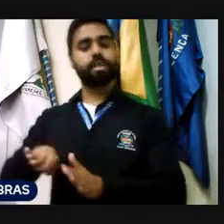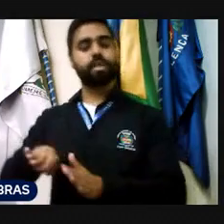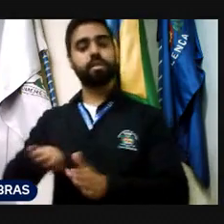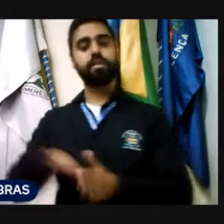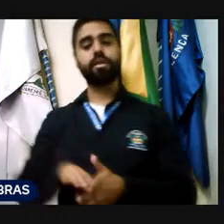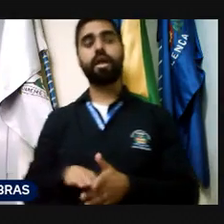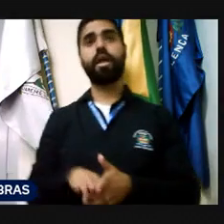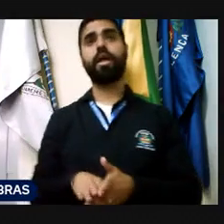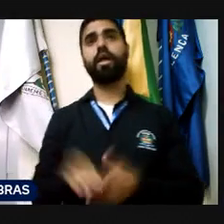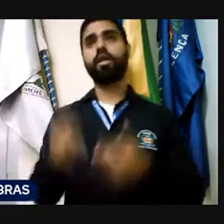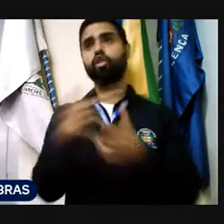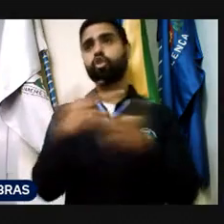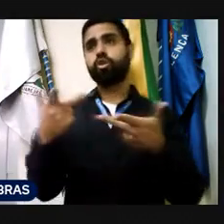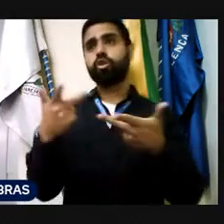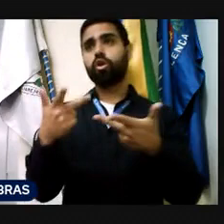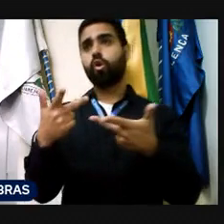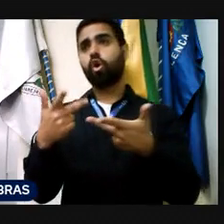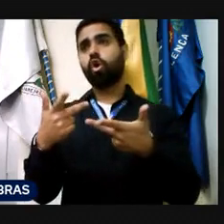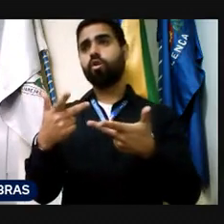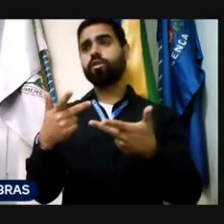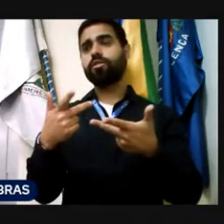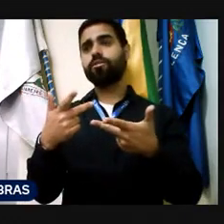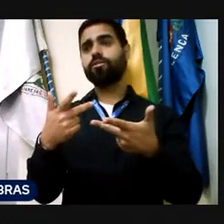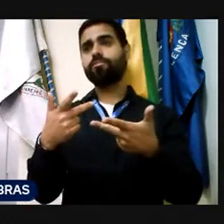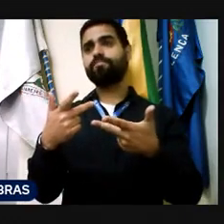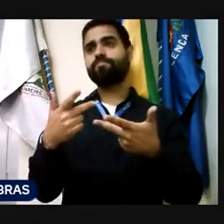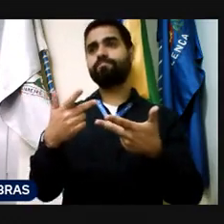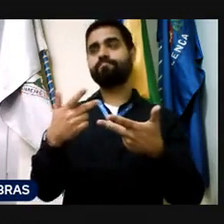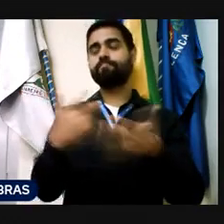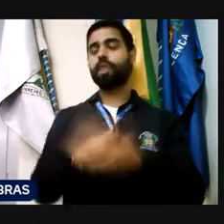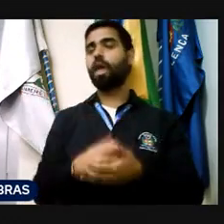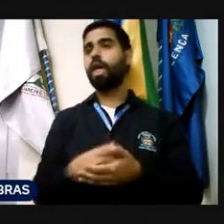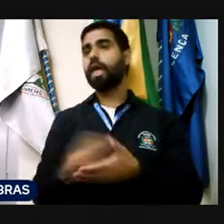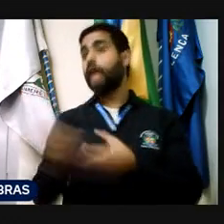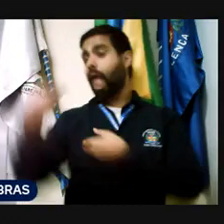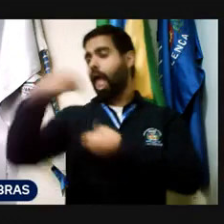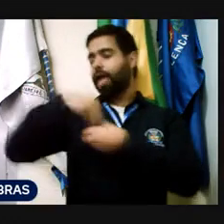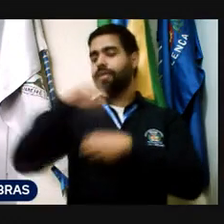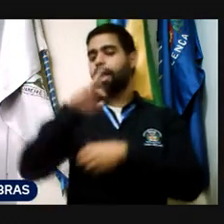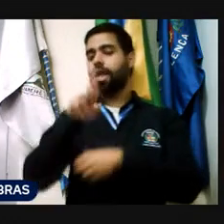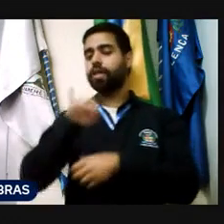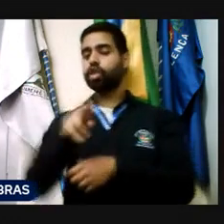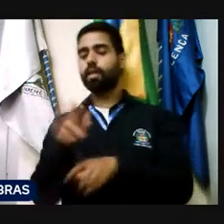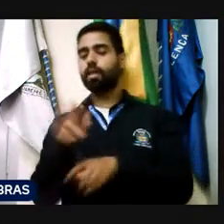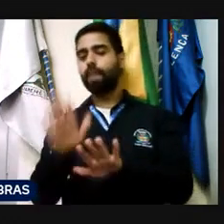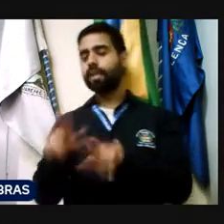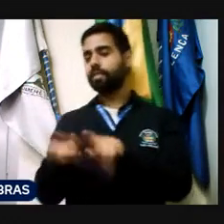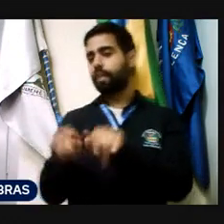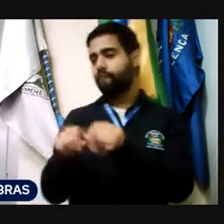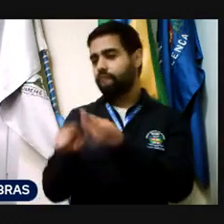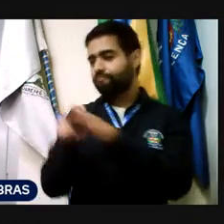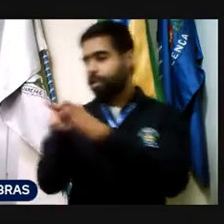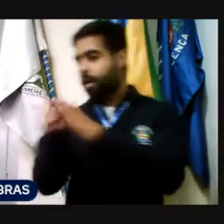esses produtos que atravessam, que entram, atravessam nas rodovias, mas também fazem a fiscalização, e o prefeito pediu que